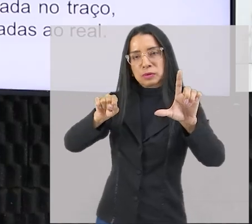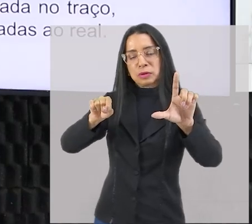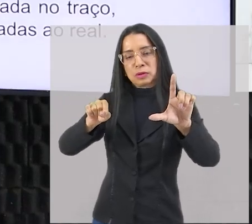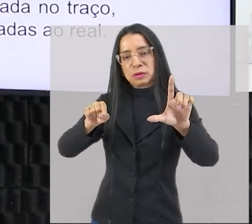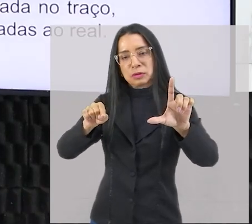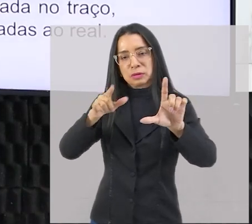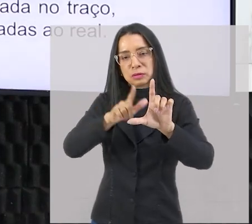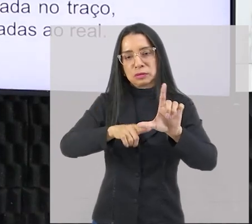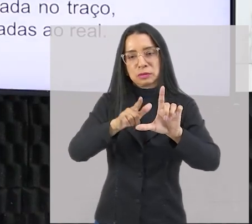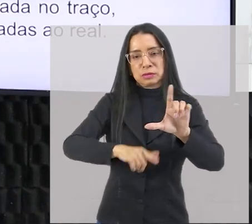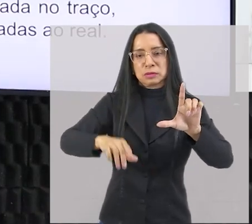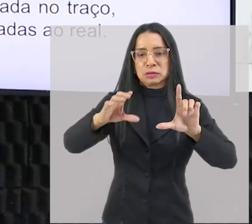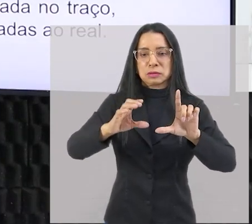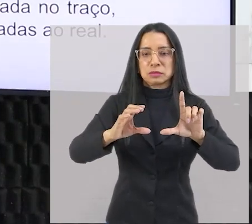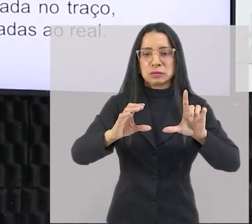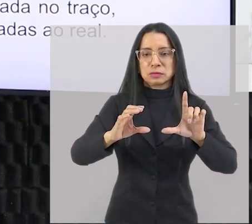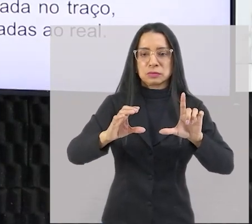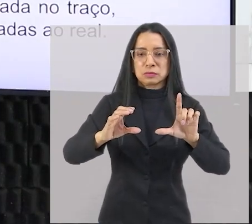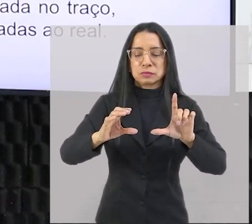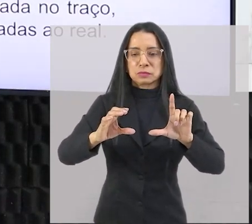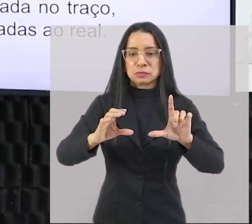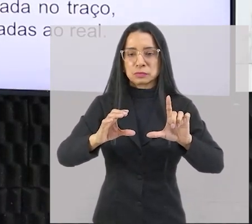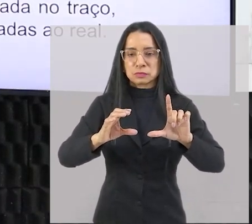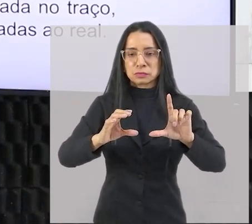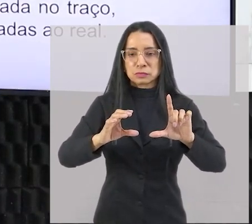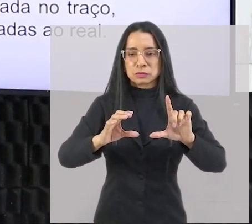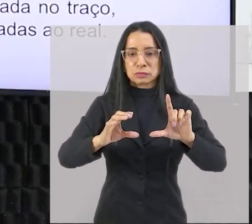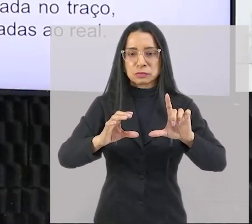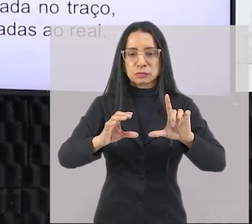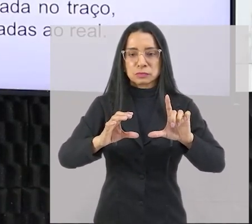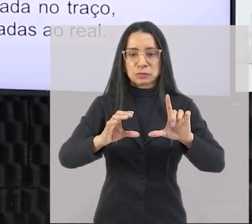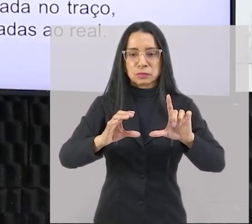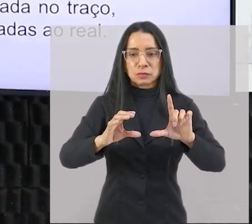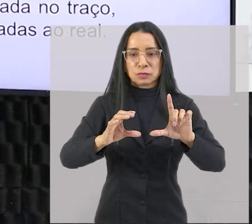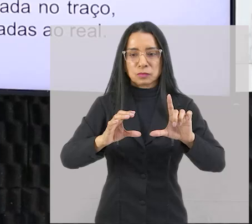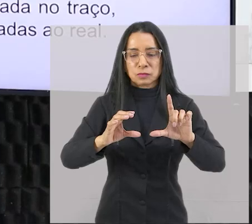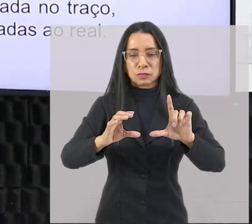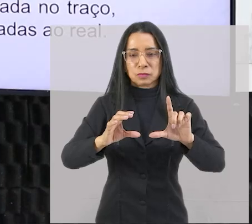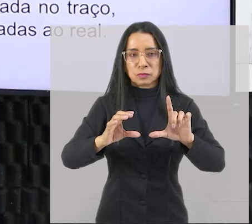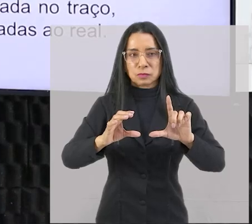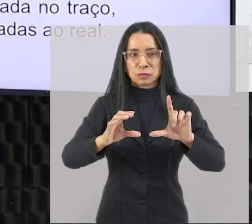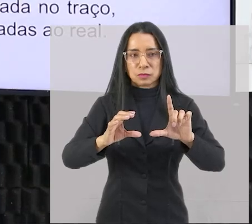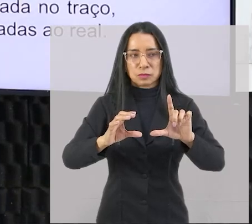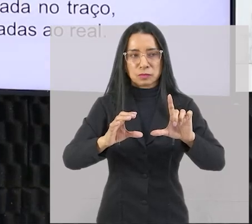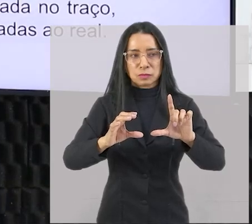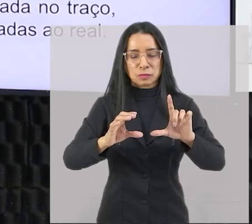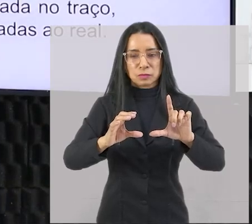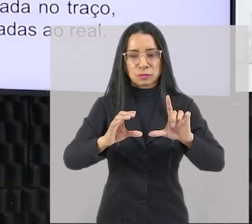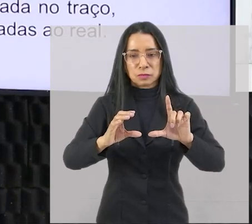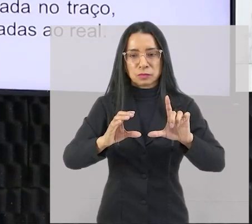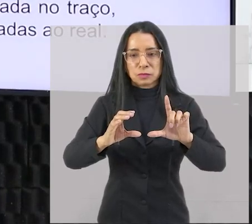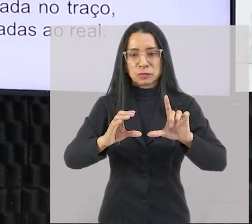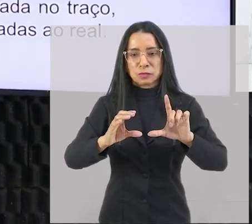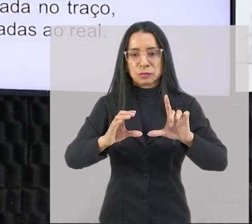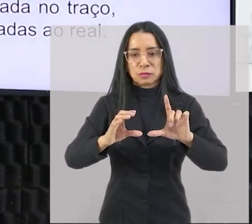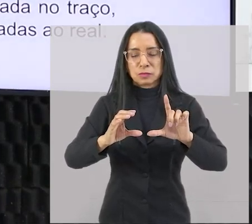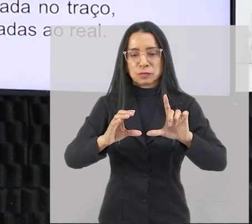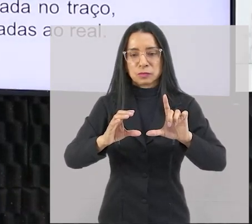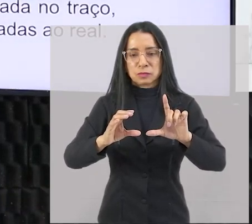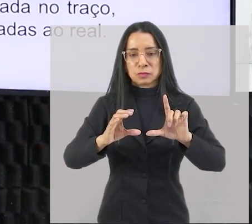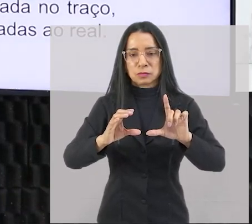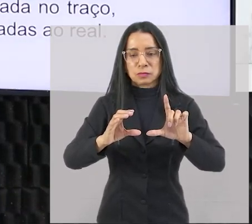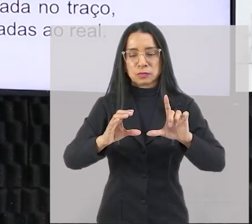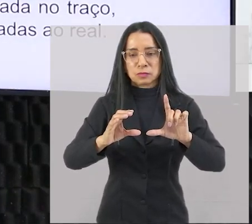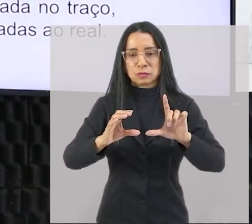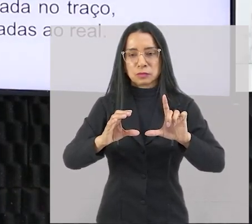Letra C. Da linha inflexível da razão, dando vazão a uma forma de produção despojada do traço na temática e nas